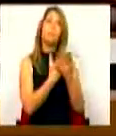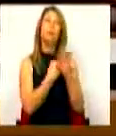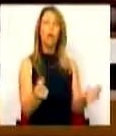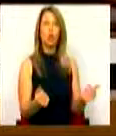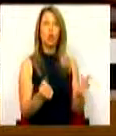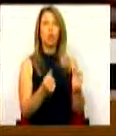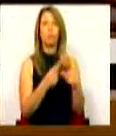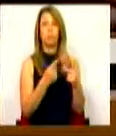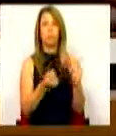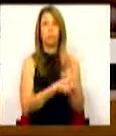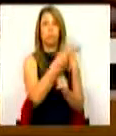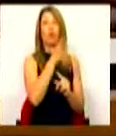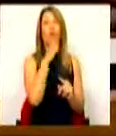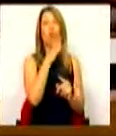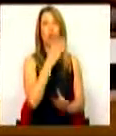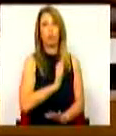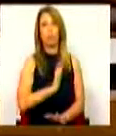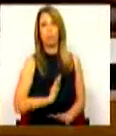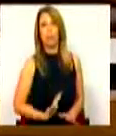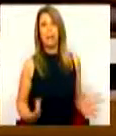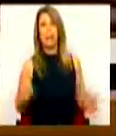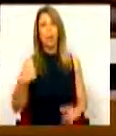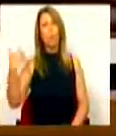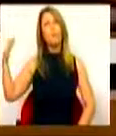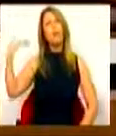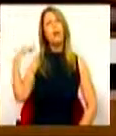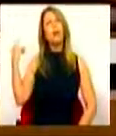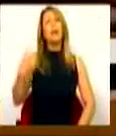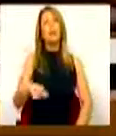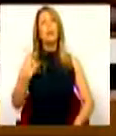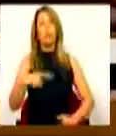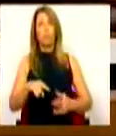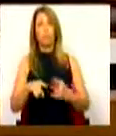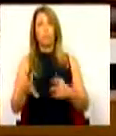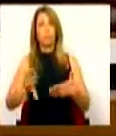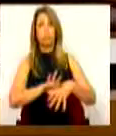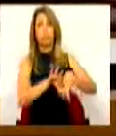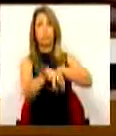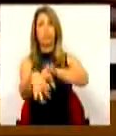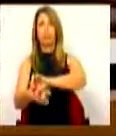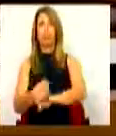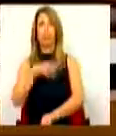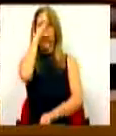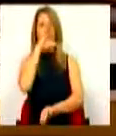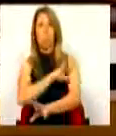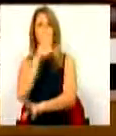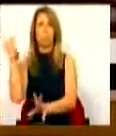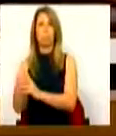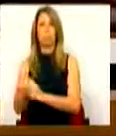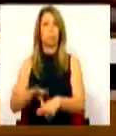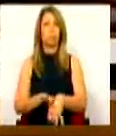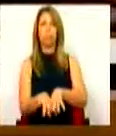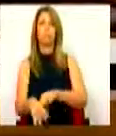frota bastante antiga, sofreu no passado um processo de desmantelamento e de governança que tem comprometido